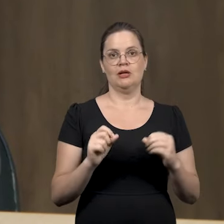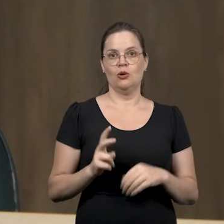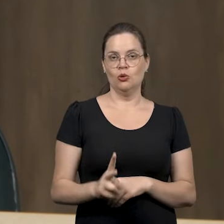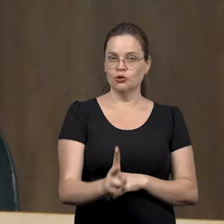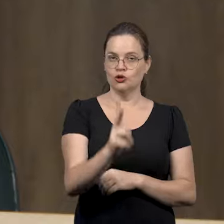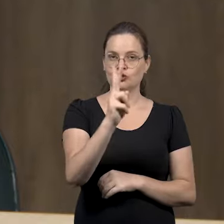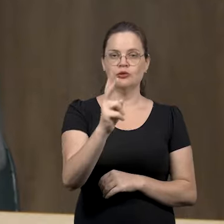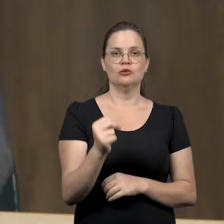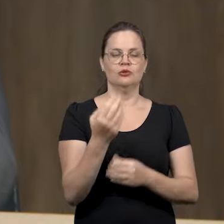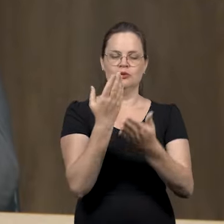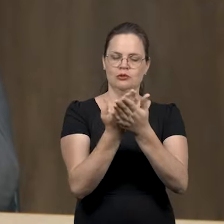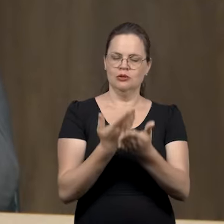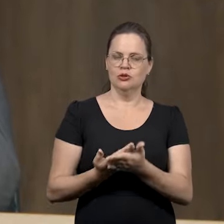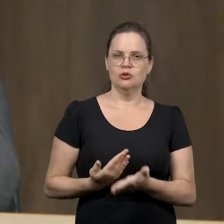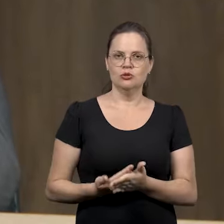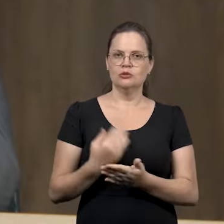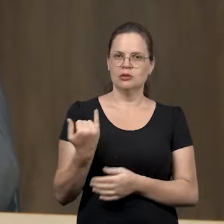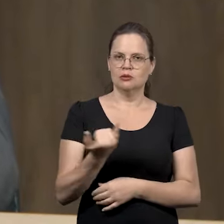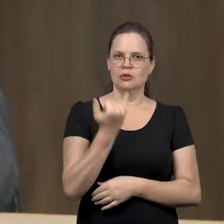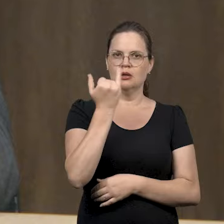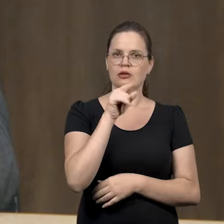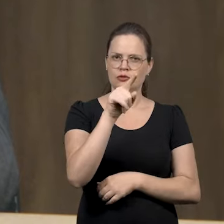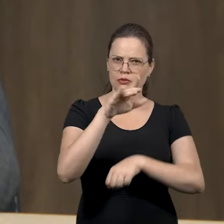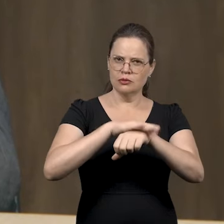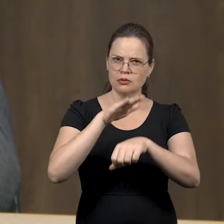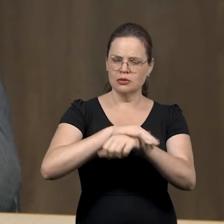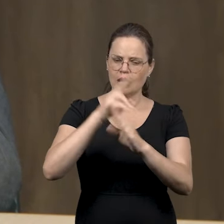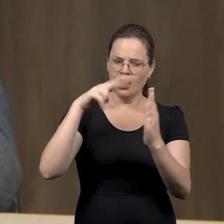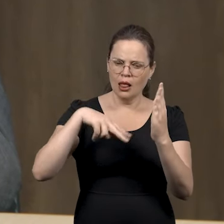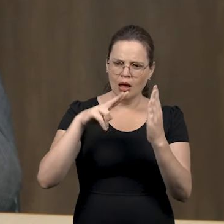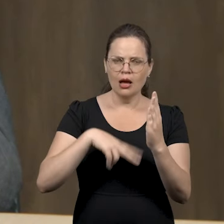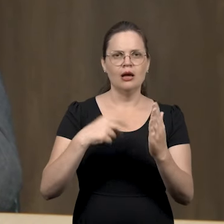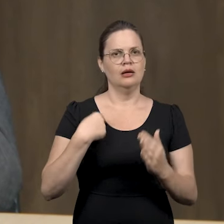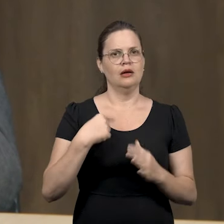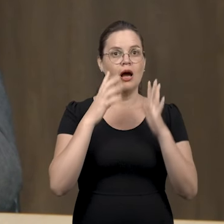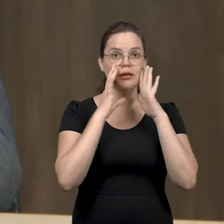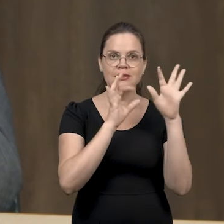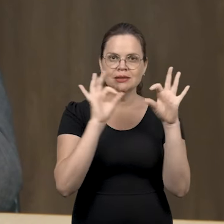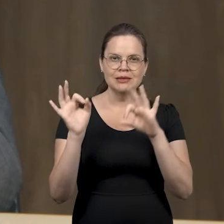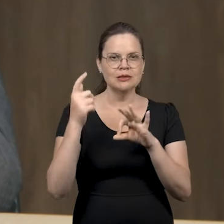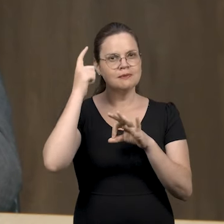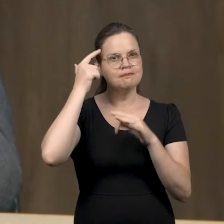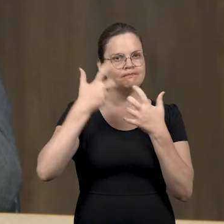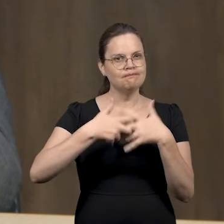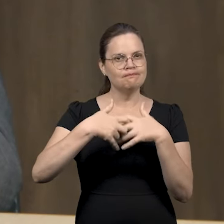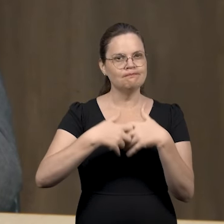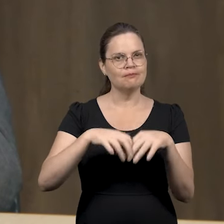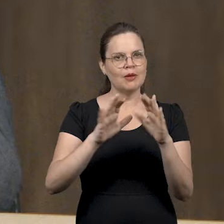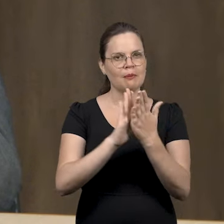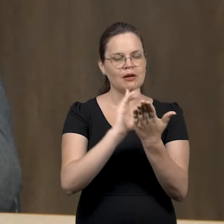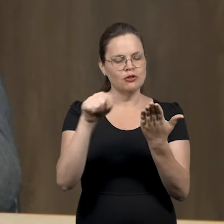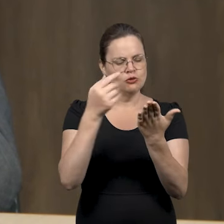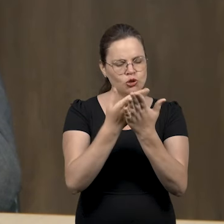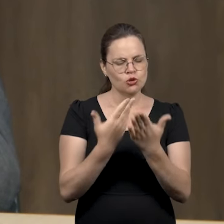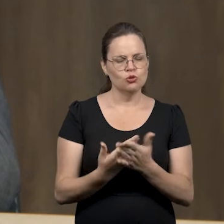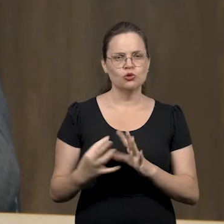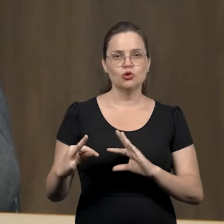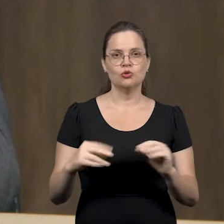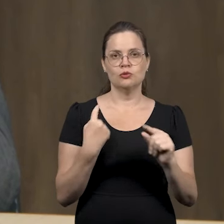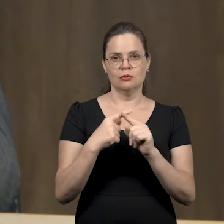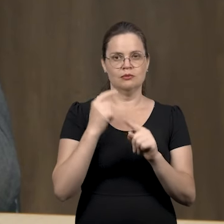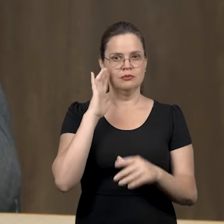esse estudo, leia, participe, ouça, medite na palavra de Deus, porque cremos que Deus